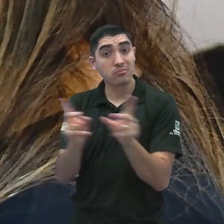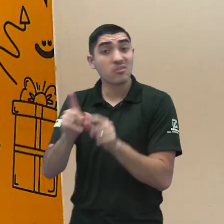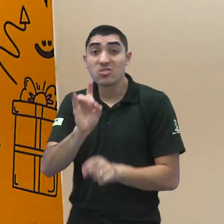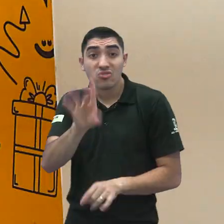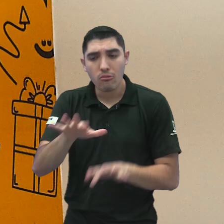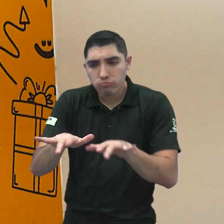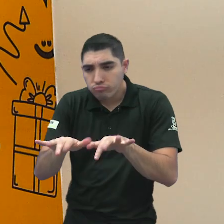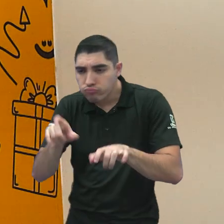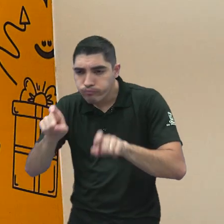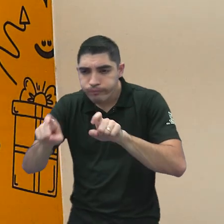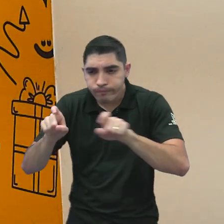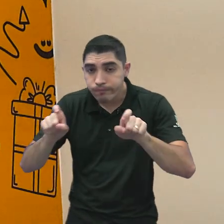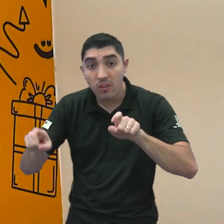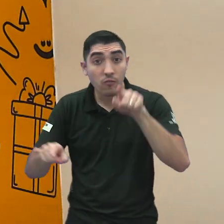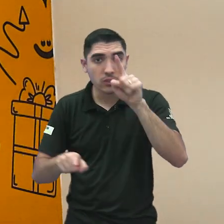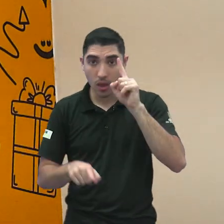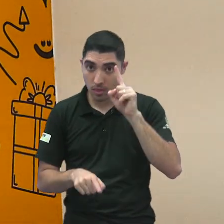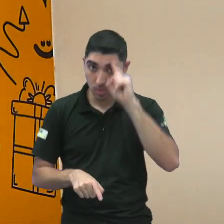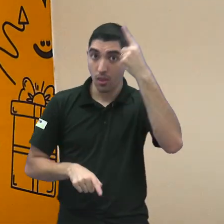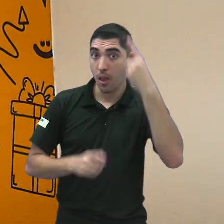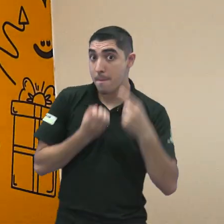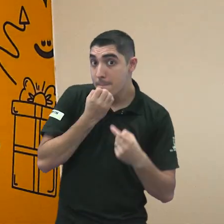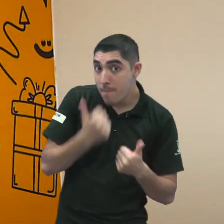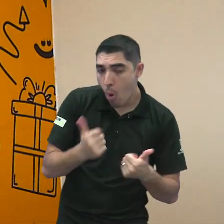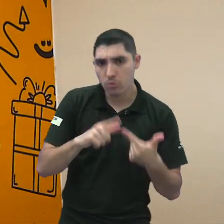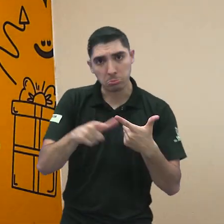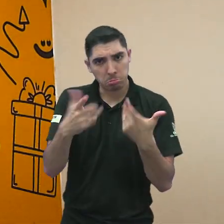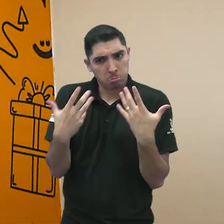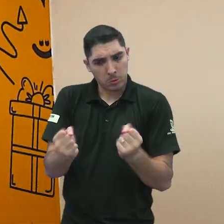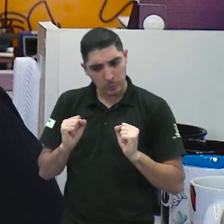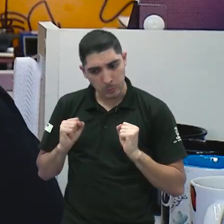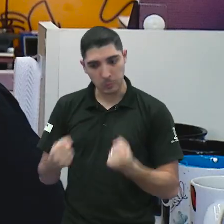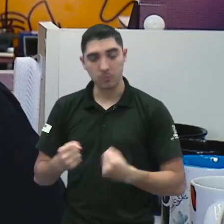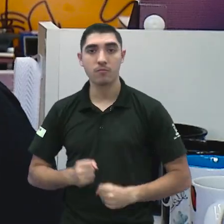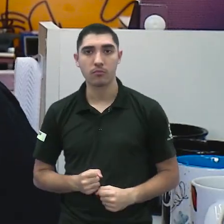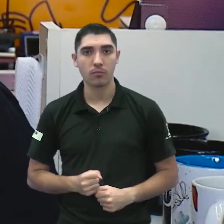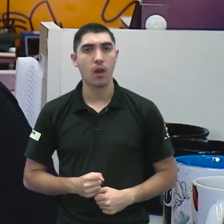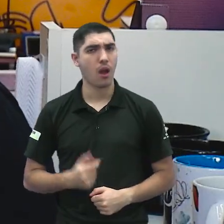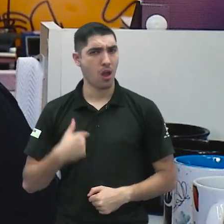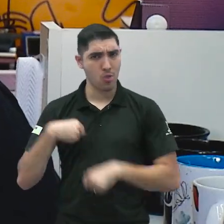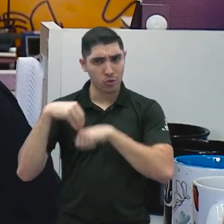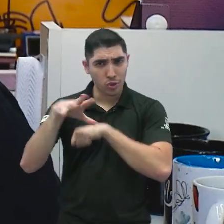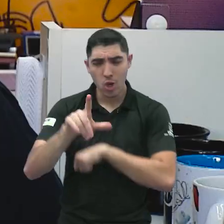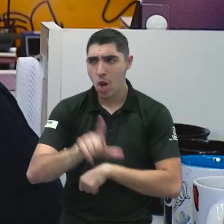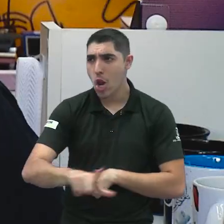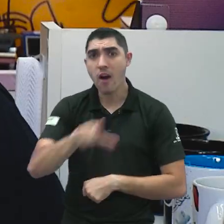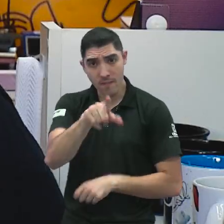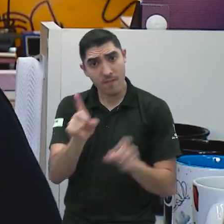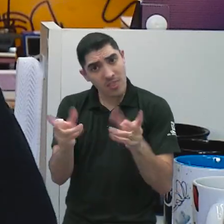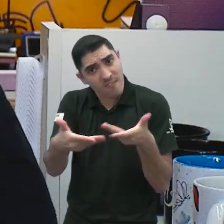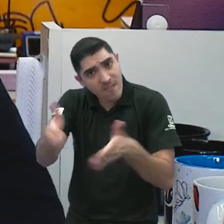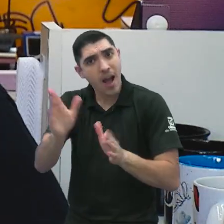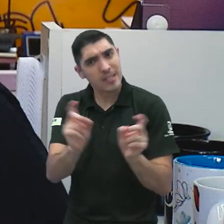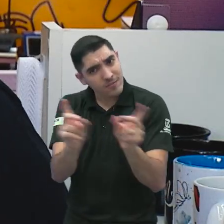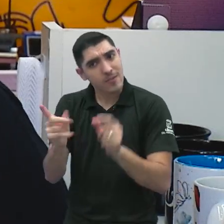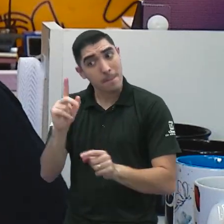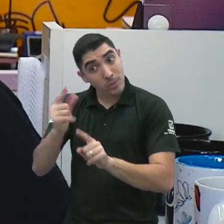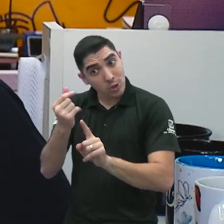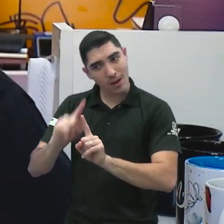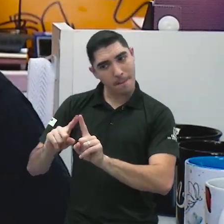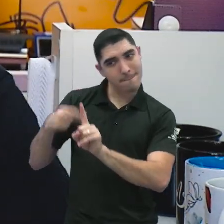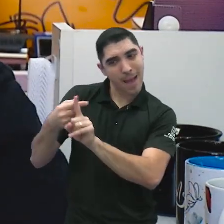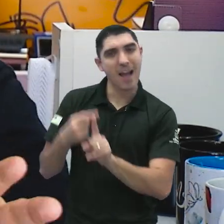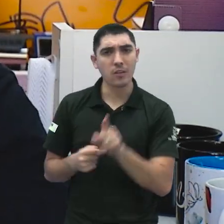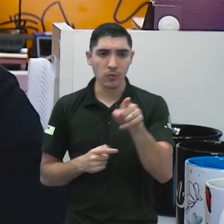alguns cliques. Basta ter uma ideia sólida e disposição. Eu hiper indico. Bora, vai vender, vai ter um